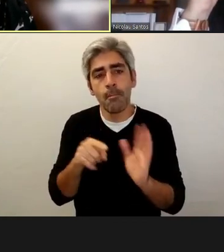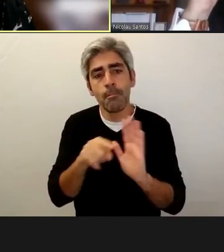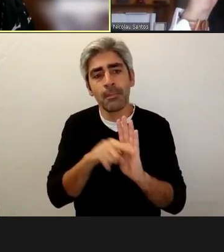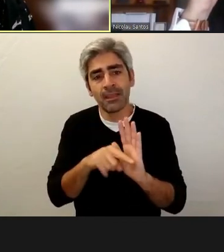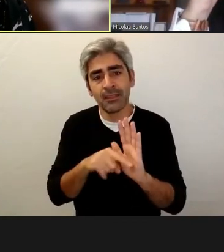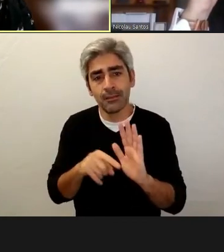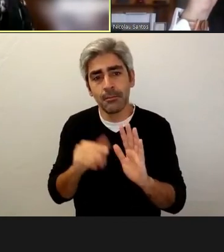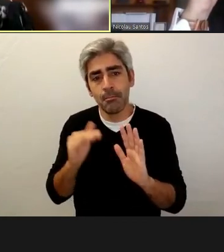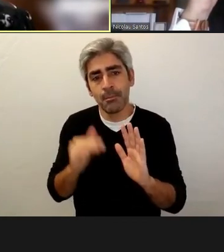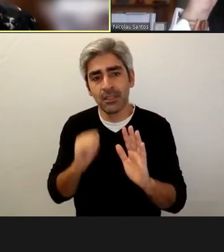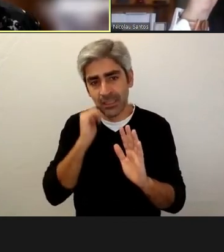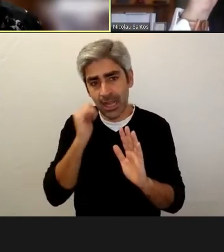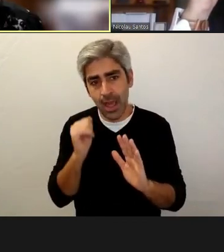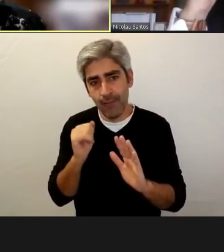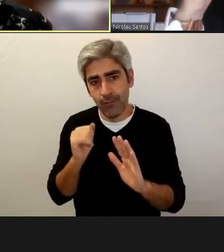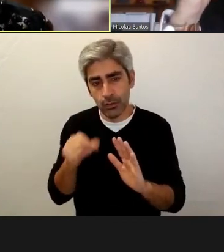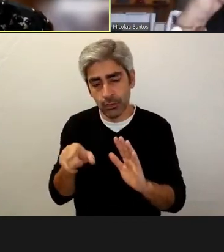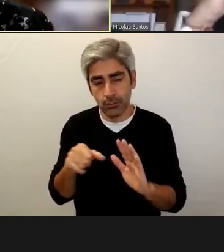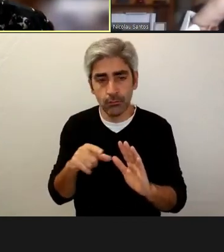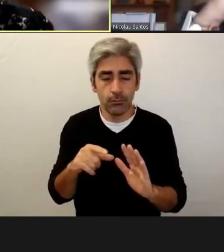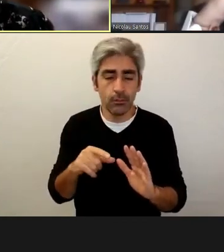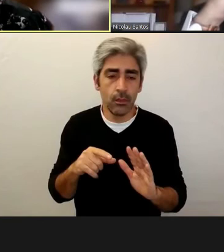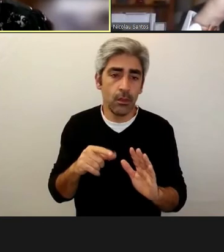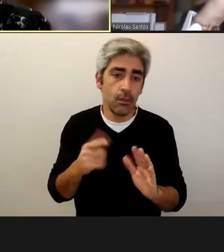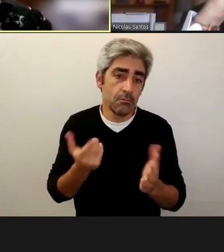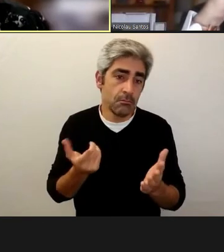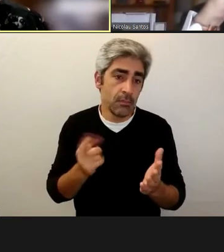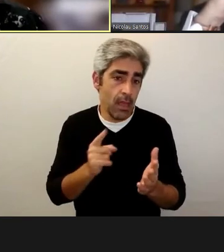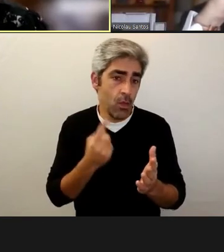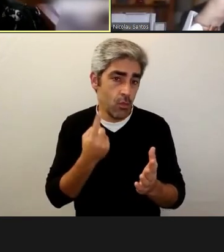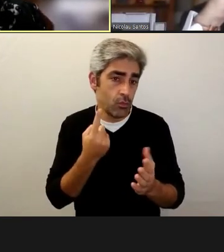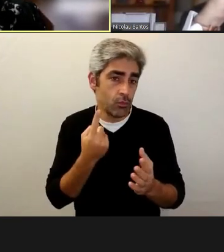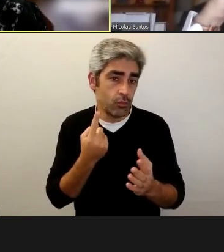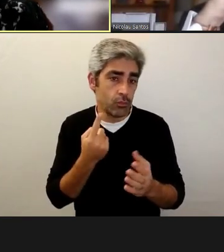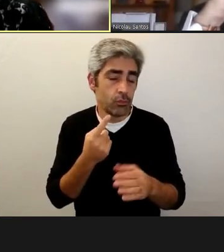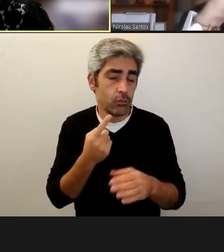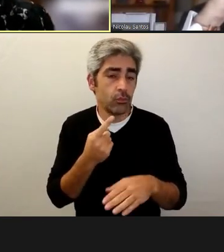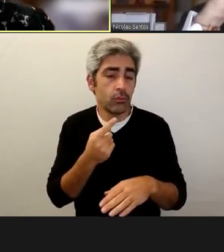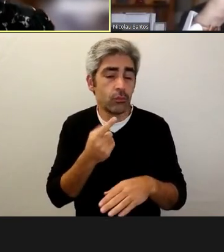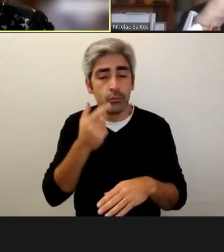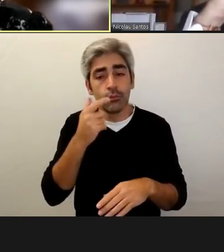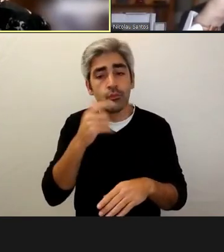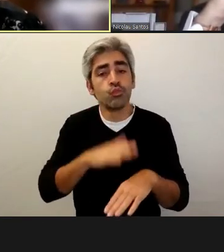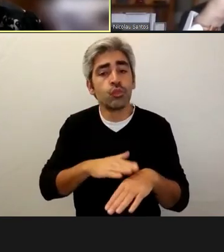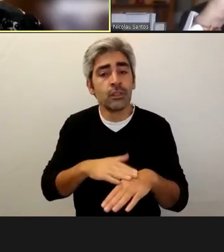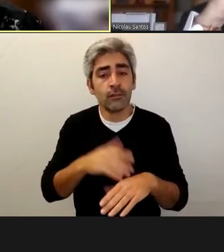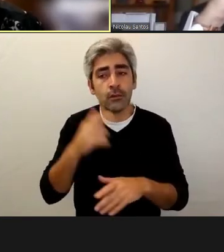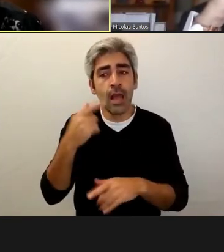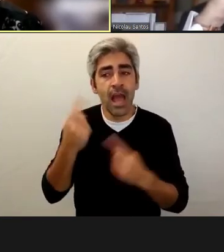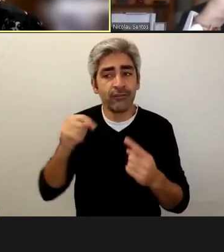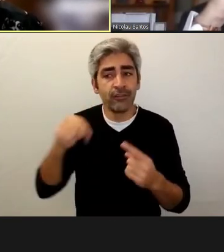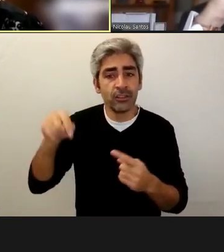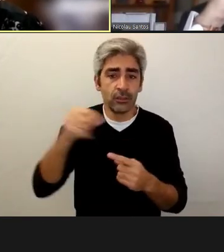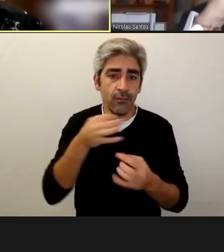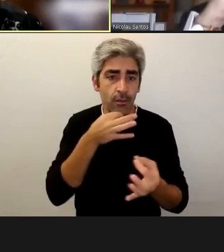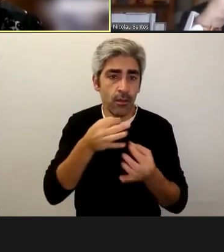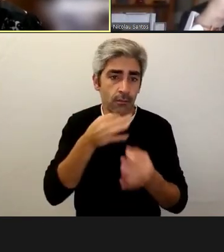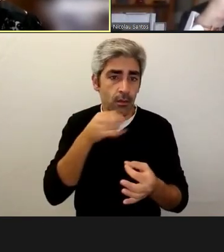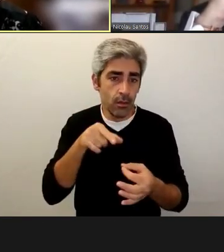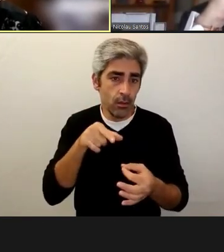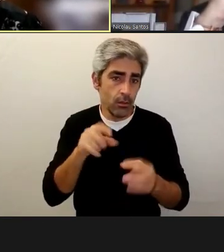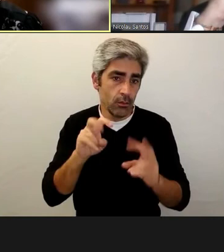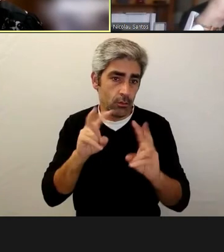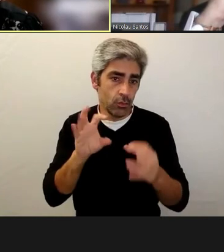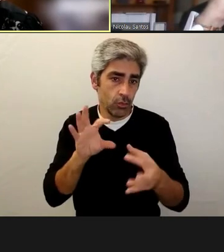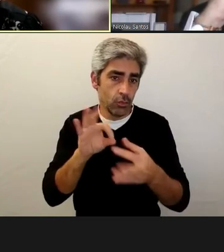medidas menos gravosas. Portanto, esse é de resto um dos argumentos que às vezes é mobilizado aqui